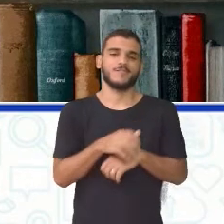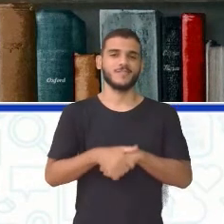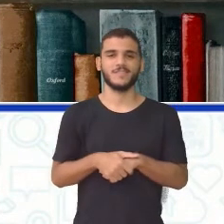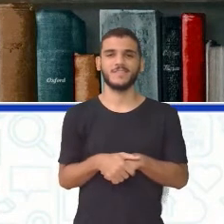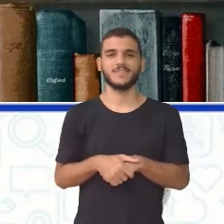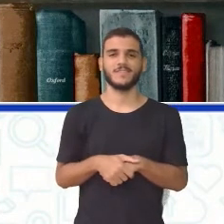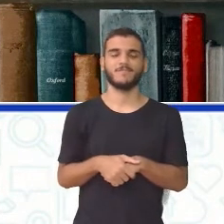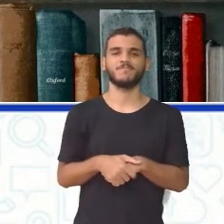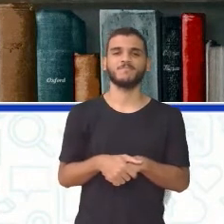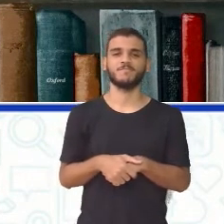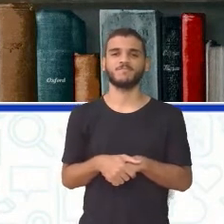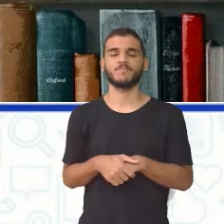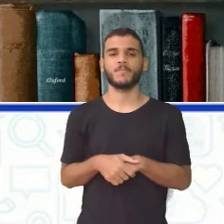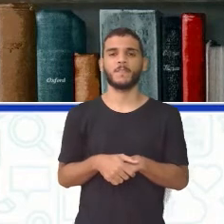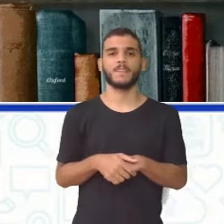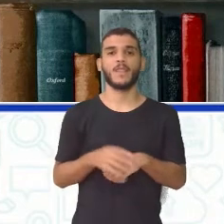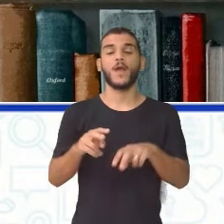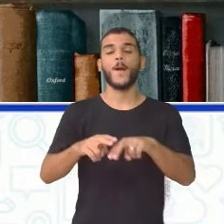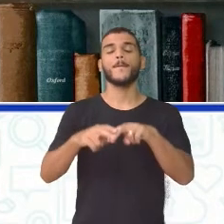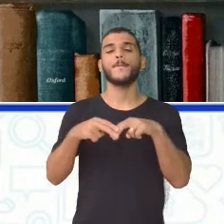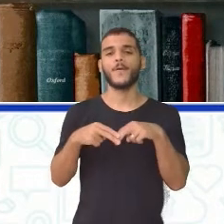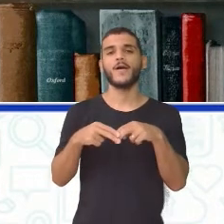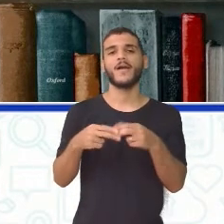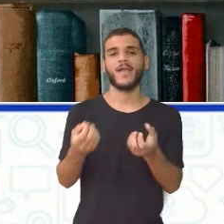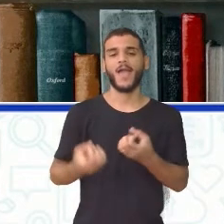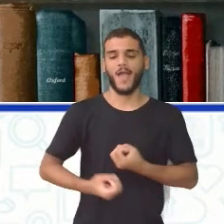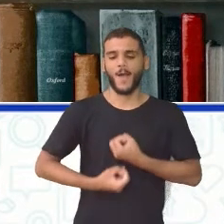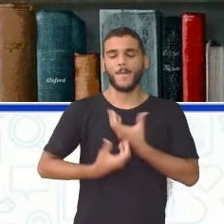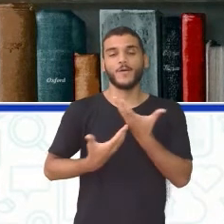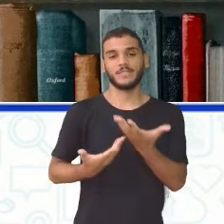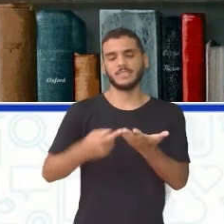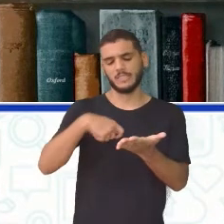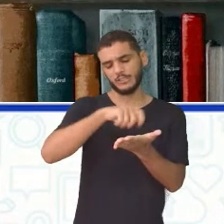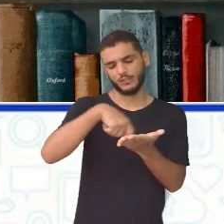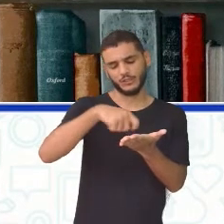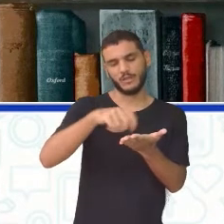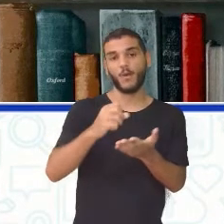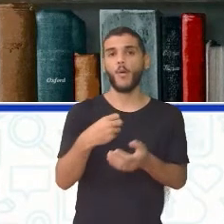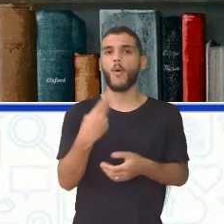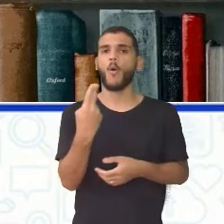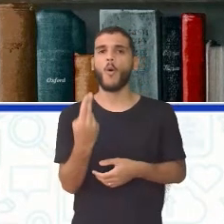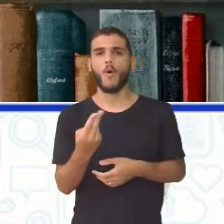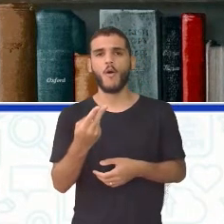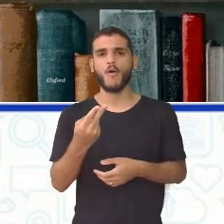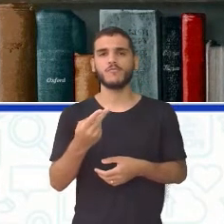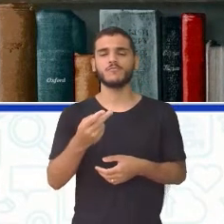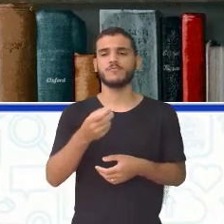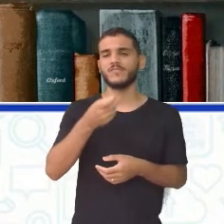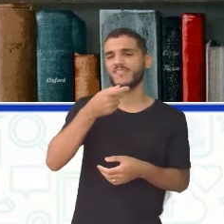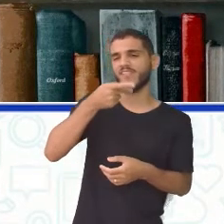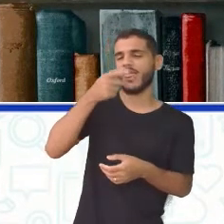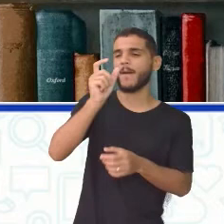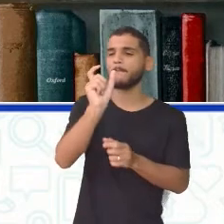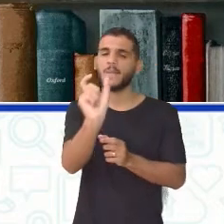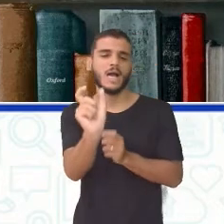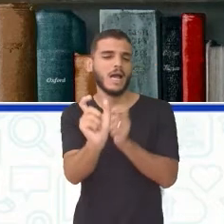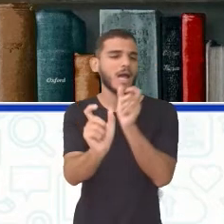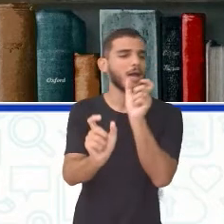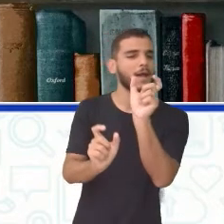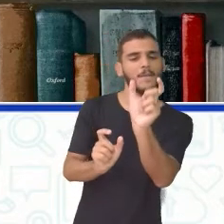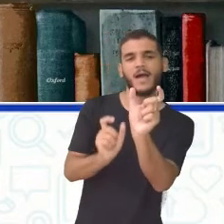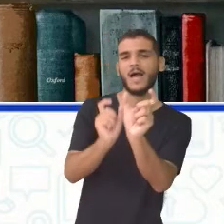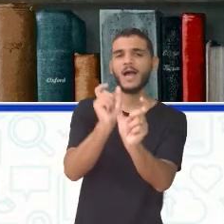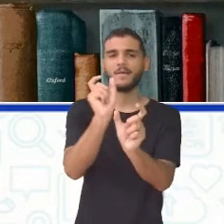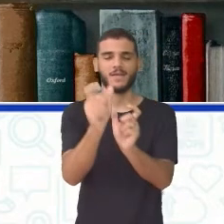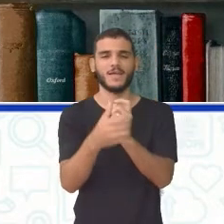ela é escrita ou ela falada, não é, admirando a natureza. Eu falo que a